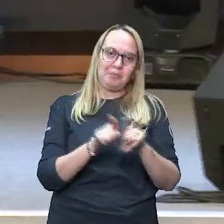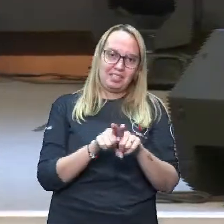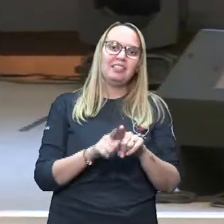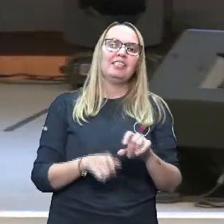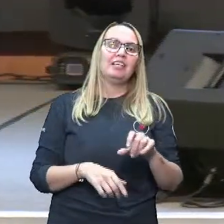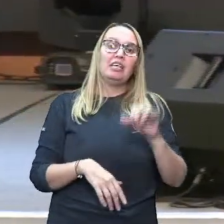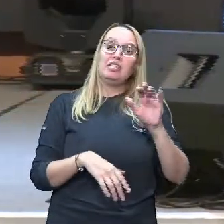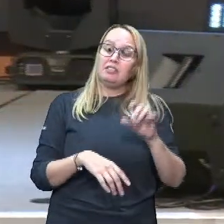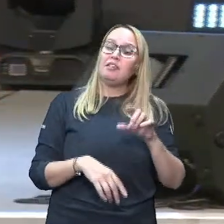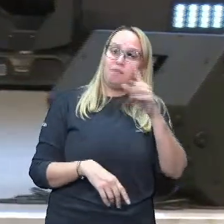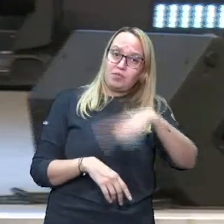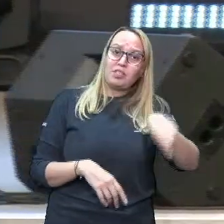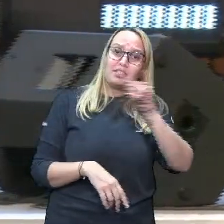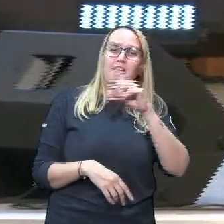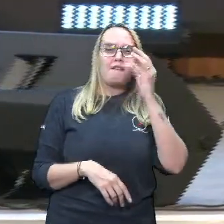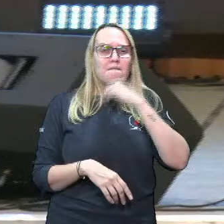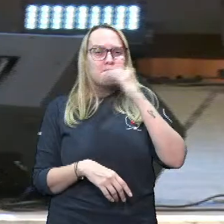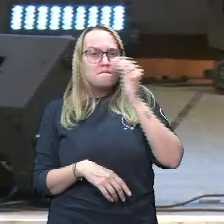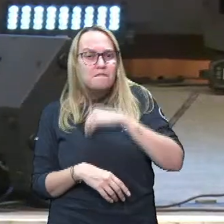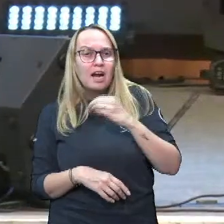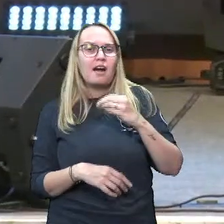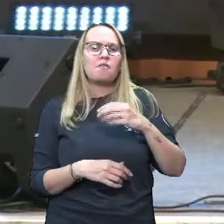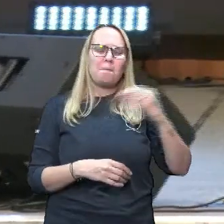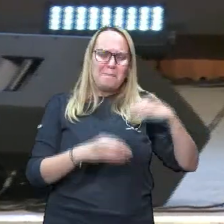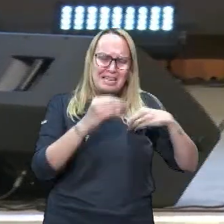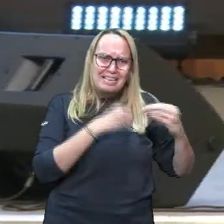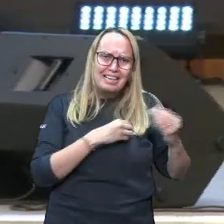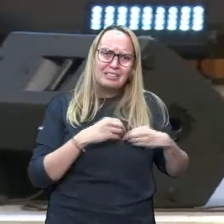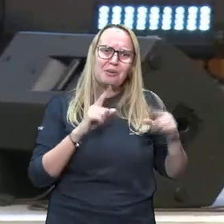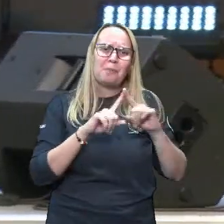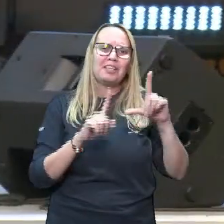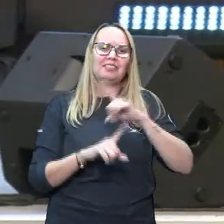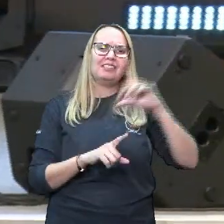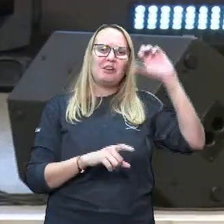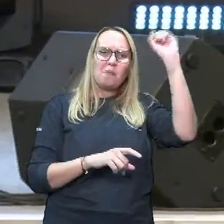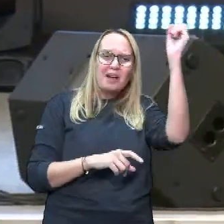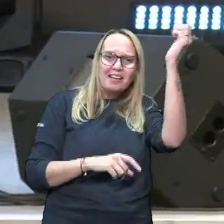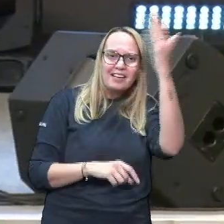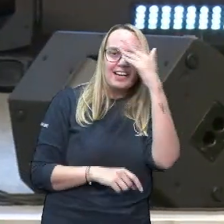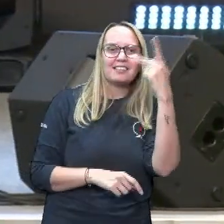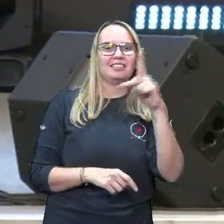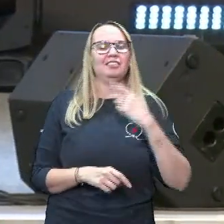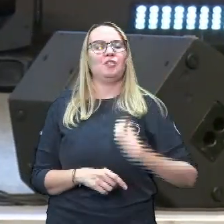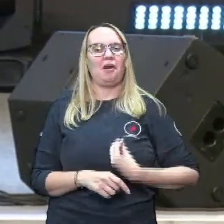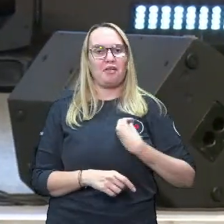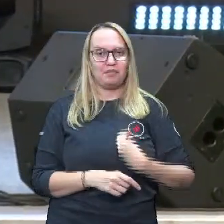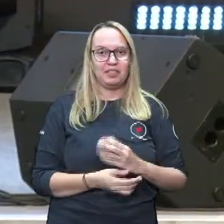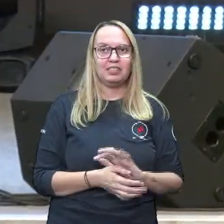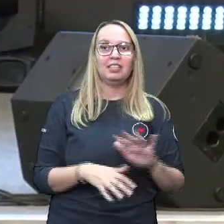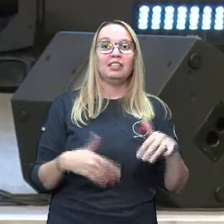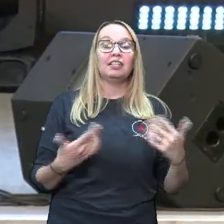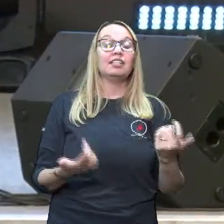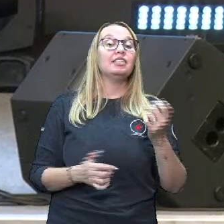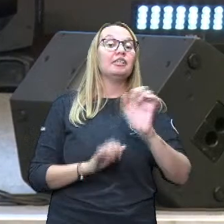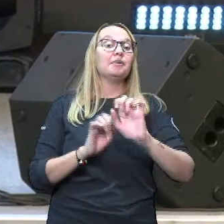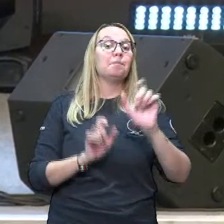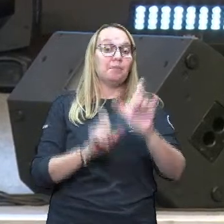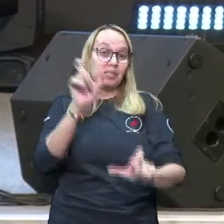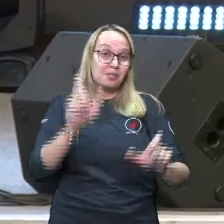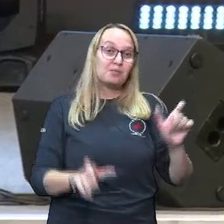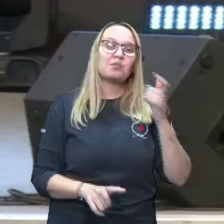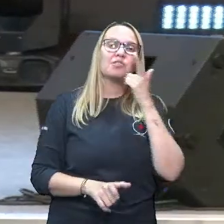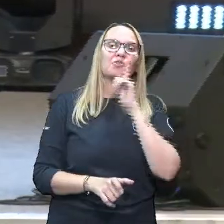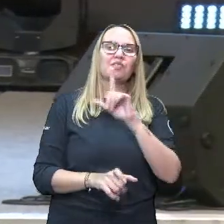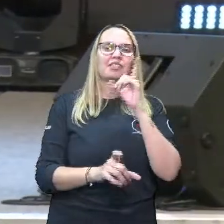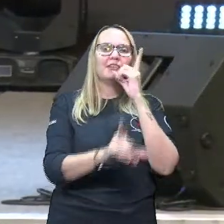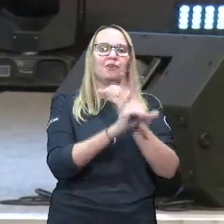ser frágil, inconstante, pecador, tem uma graça derramada sobre a sua vida. Onde estão aqueles que foram